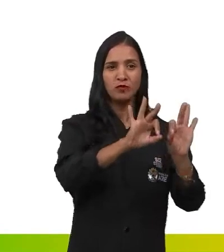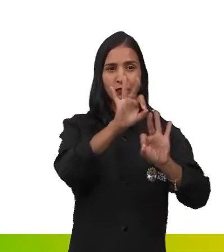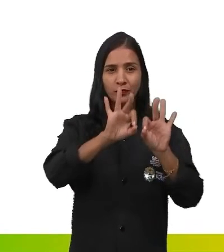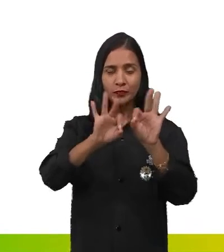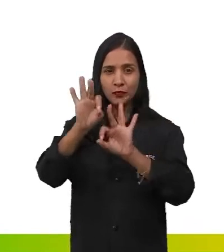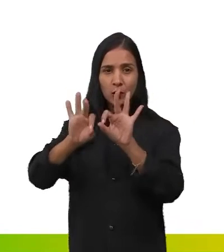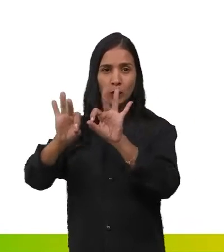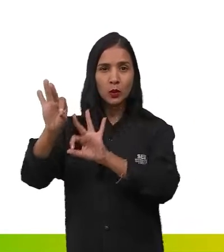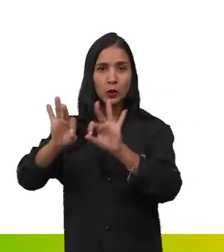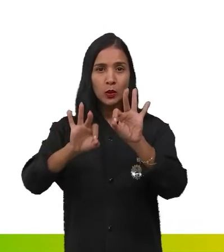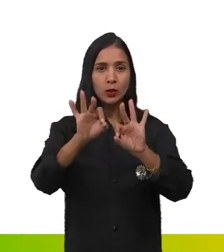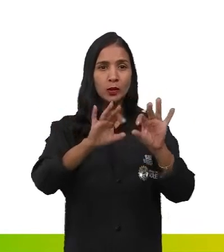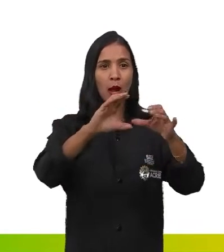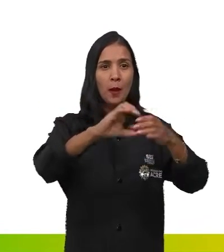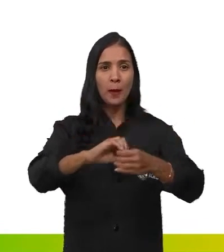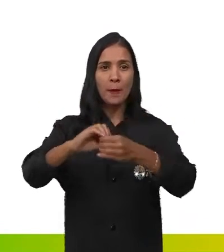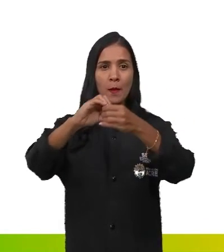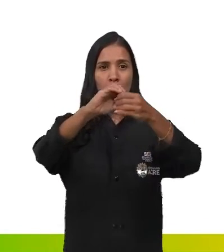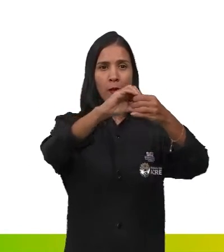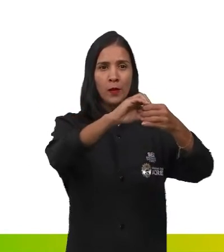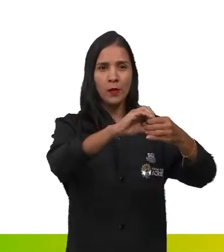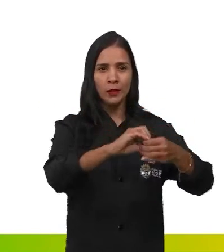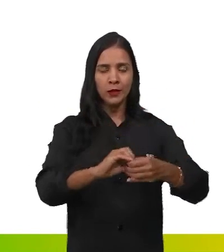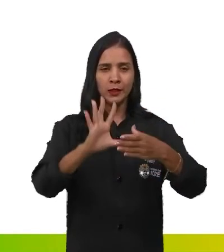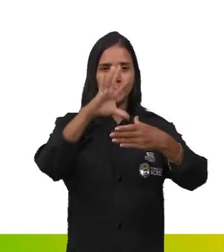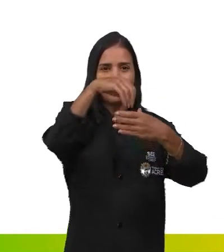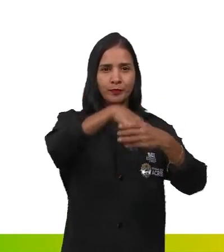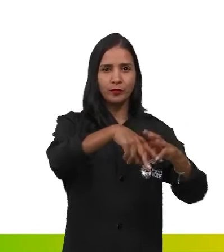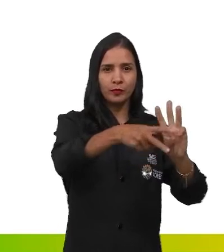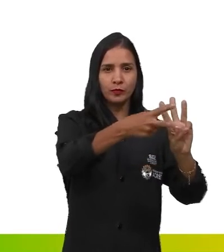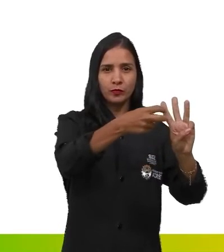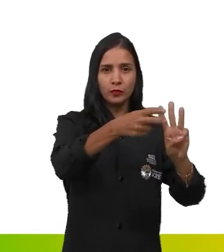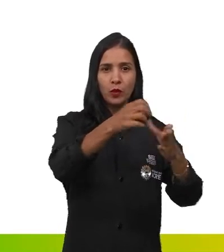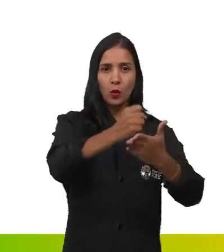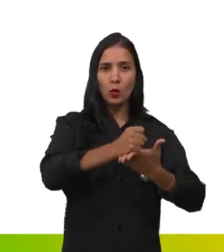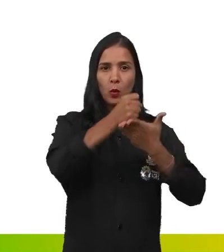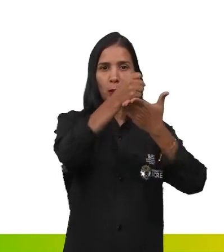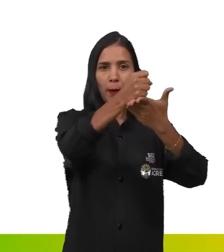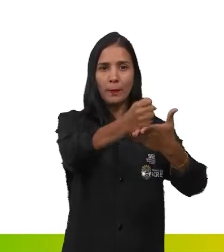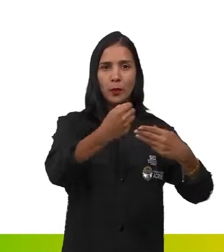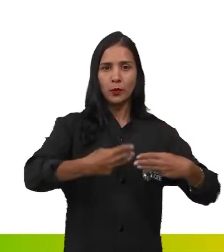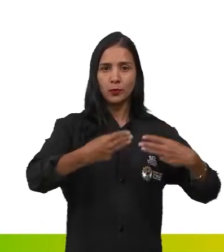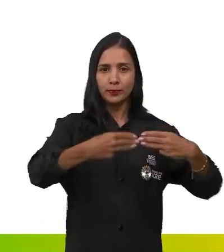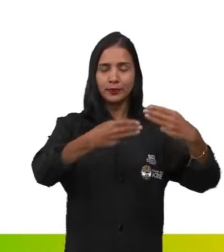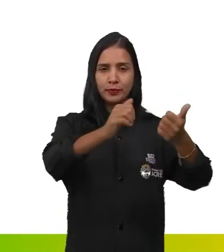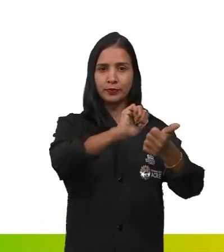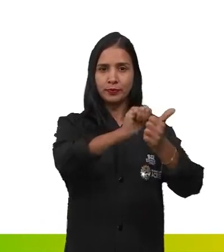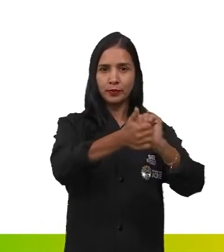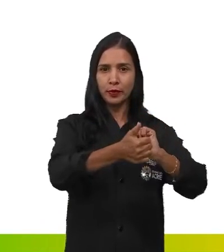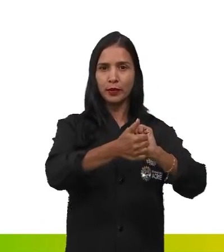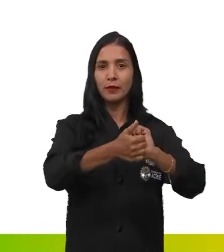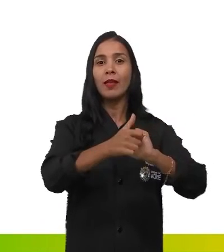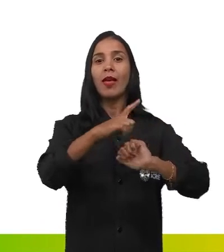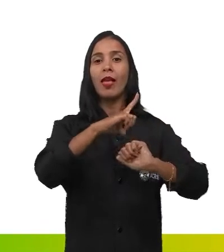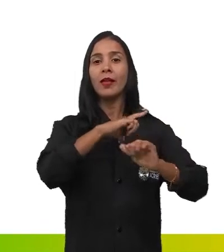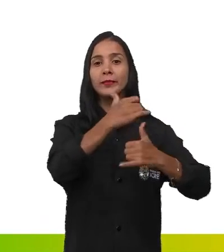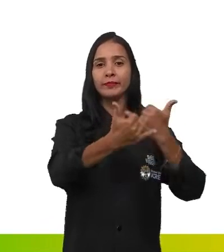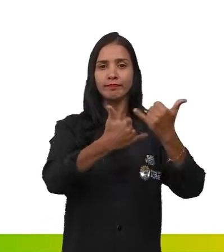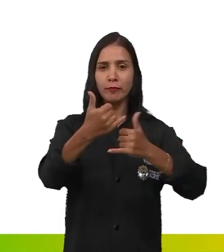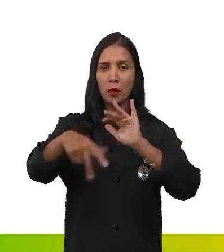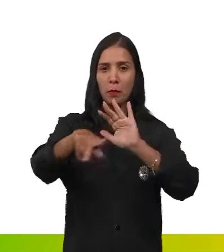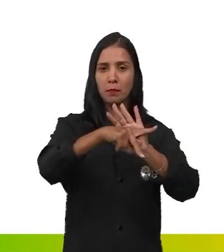Intertribal Indígena, com apoio do Ministério dos Esportes, os Jogos dos Povos Indígenas têm o seguinte mote: